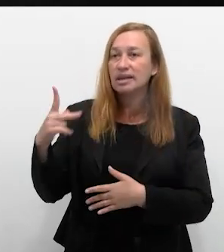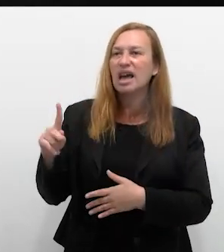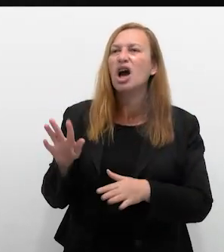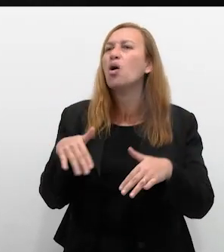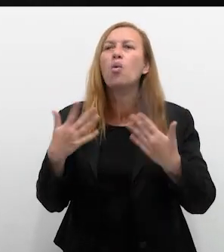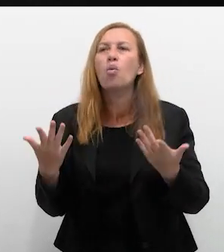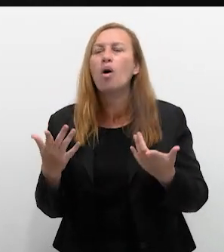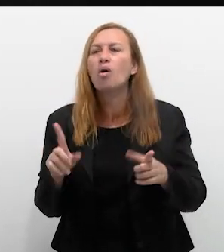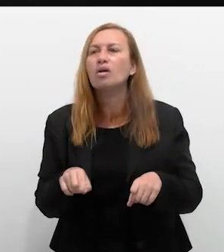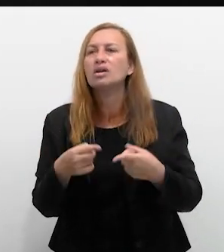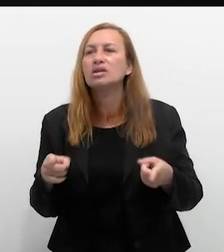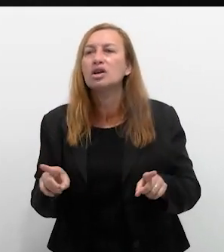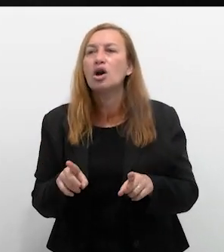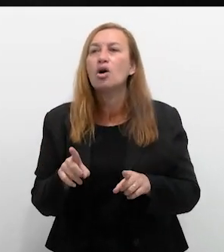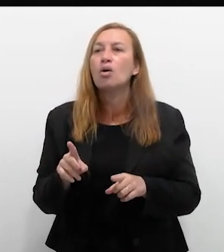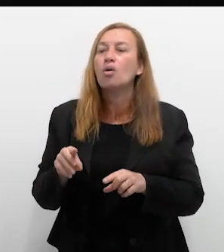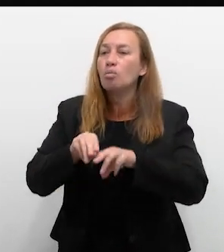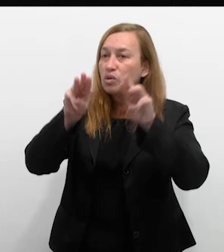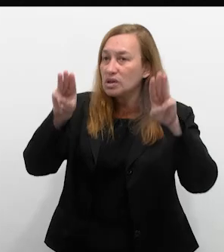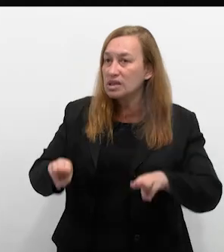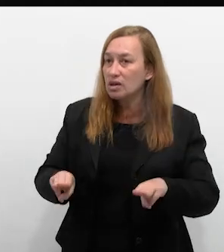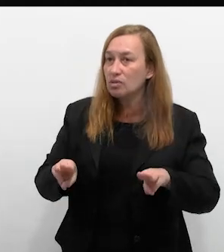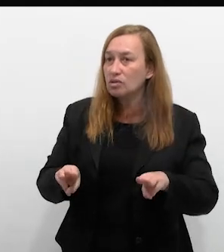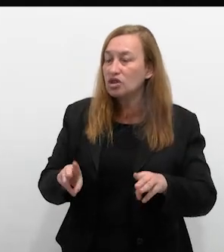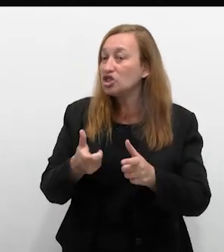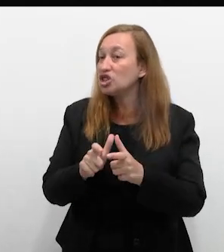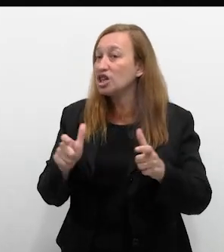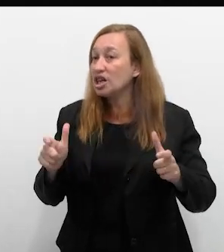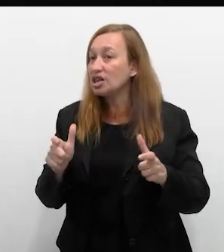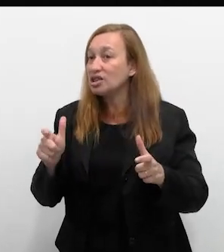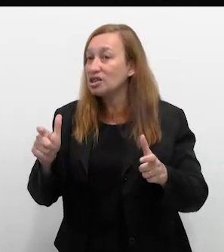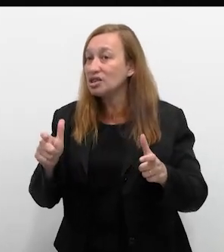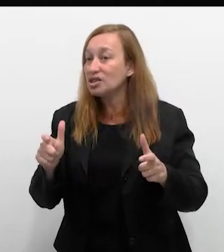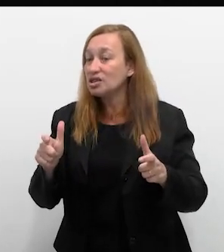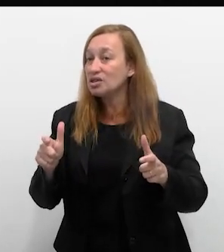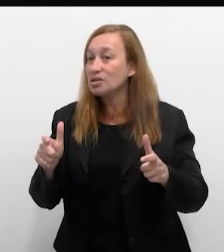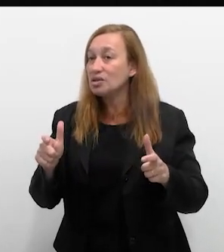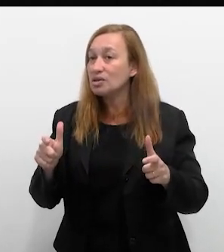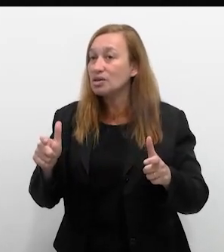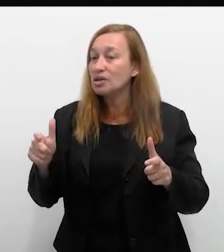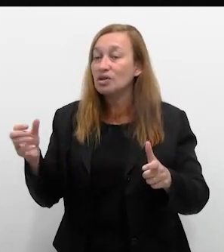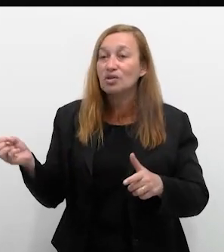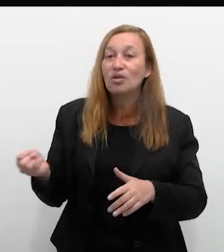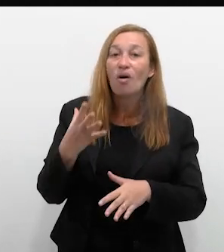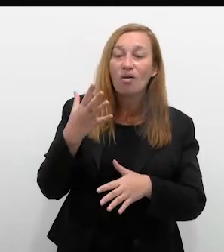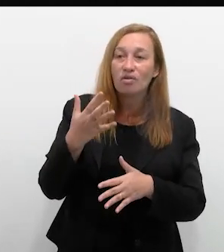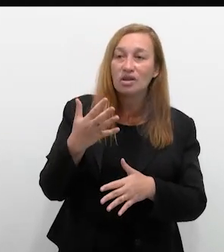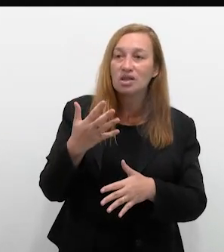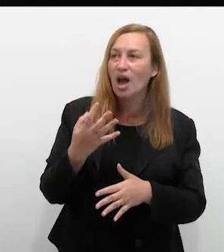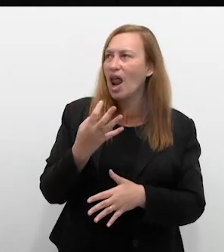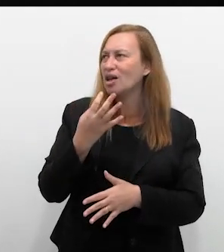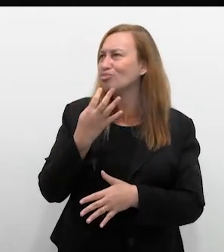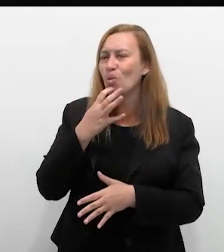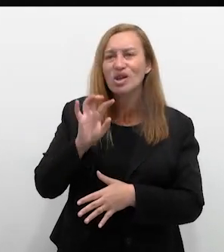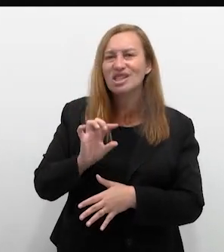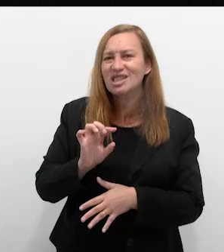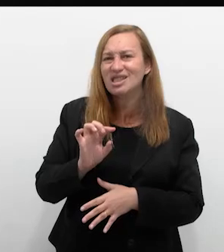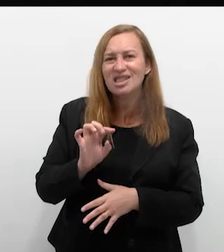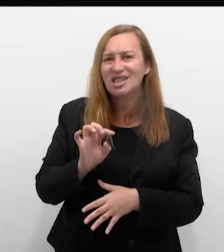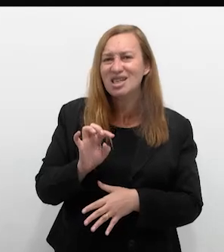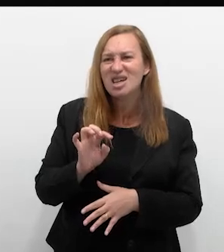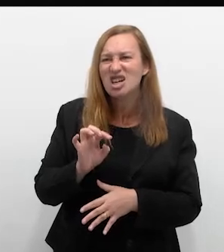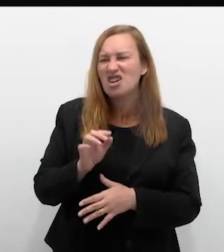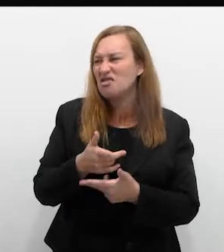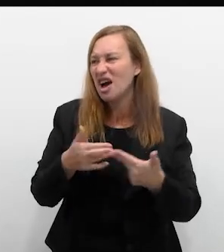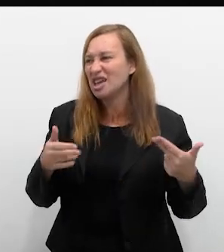dela. Qual era o enredo? Era o Museu de Grandes Novidades, 2014. E aí eu me lembro que ela não conhecia muita gente na escola, mas